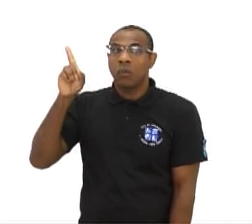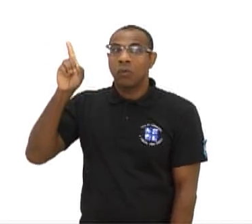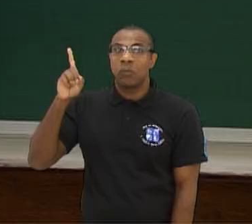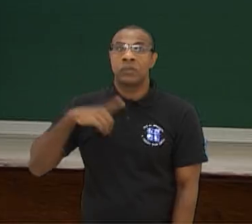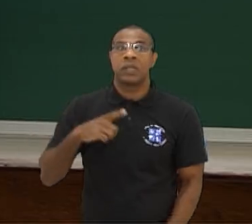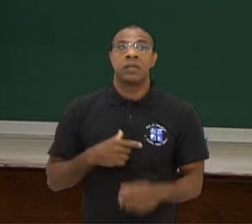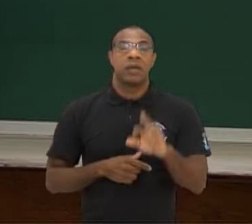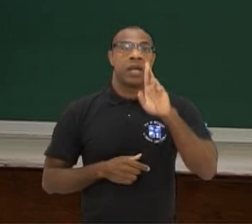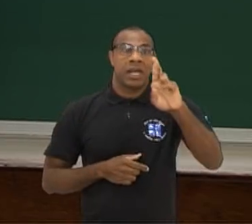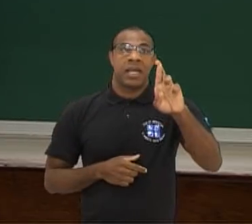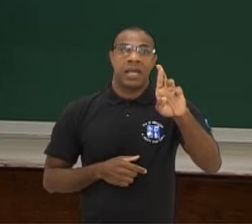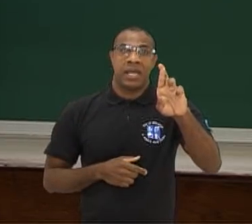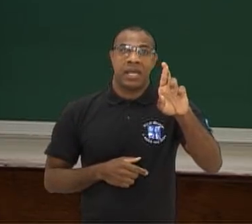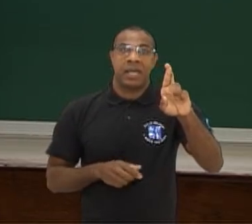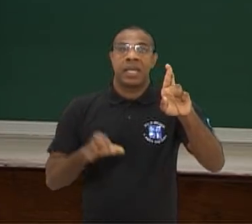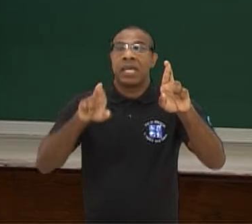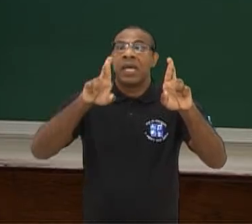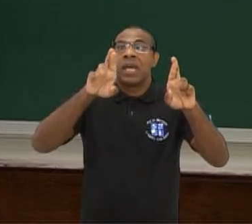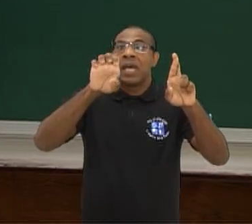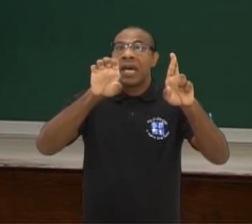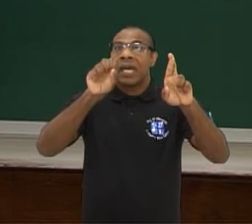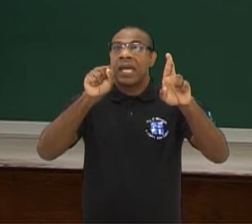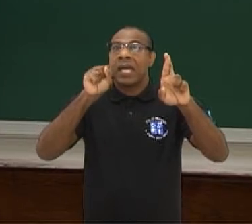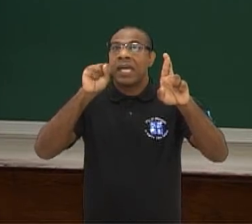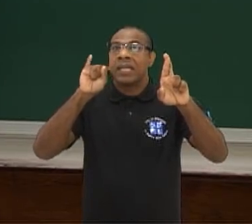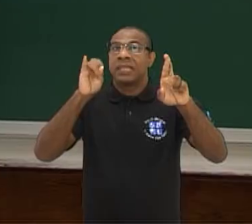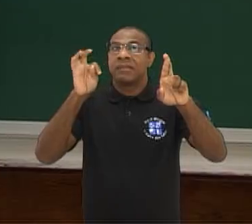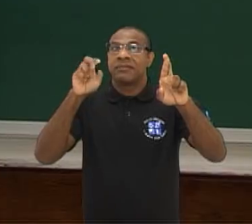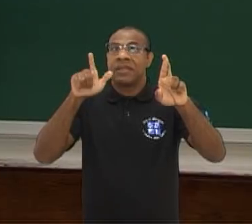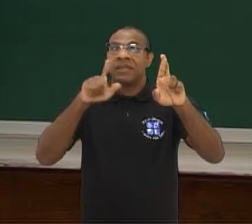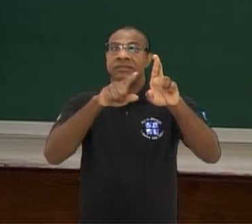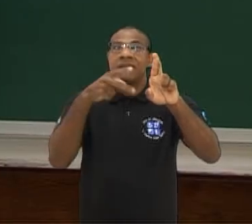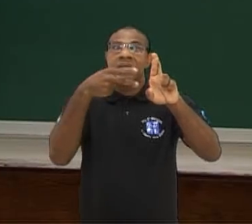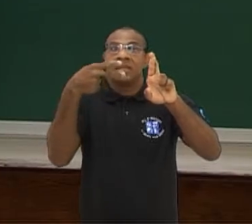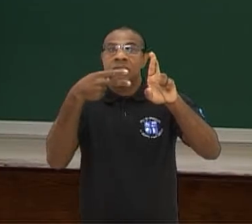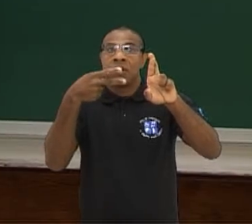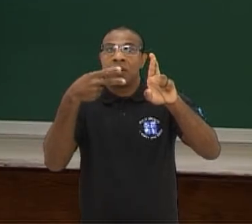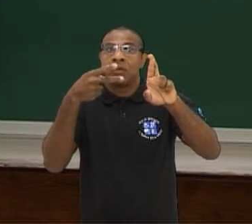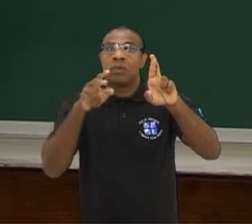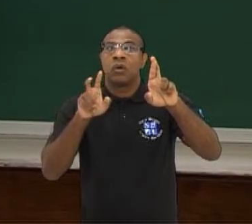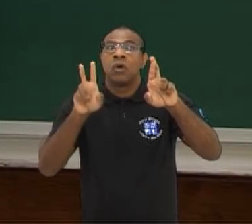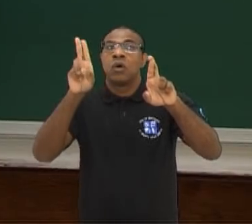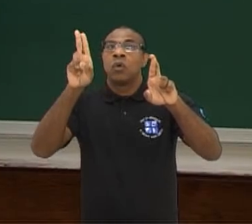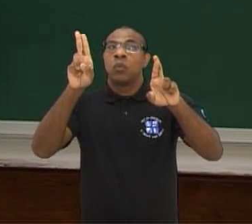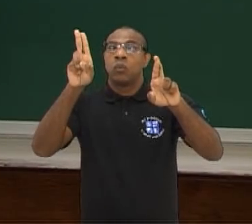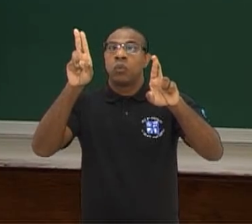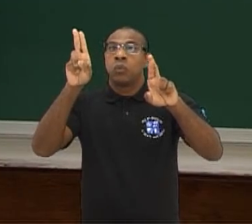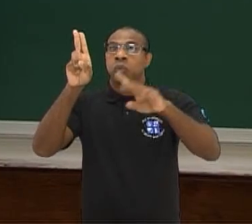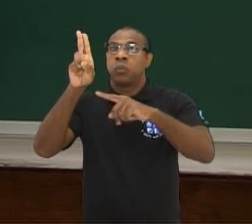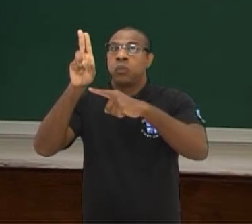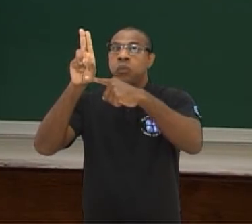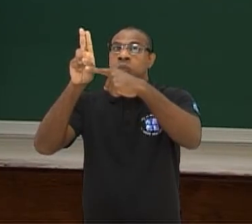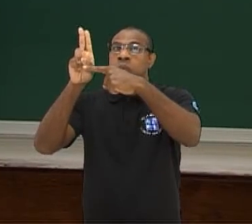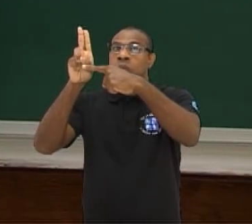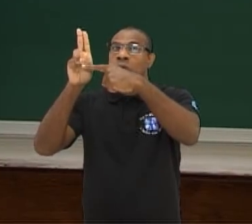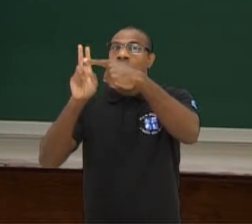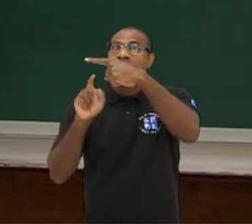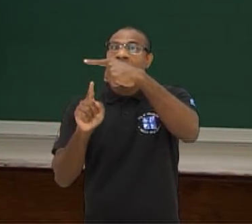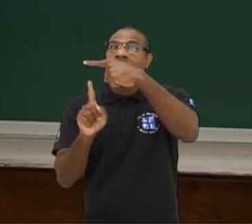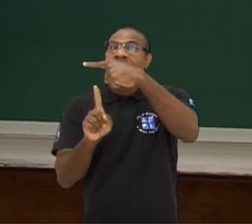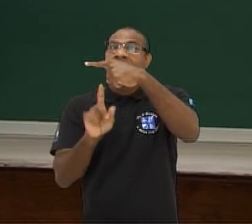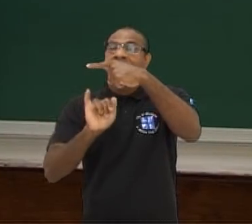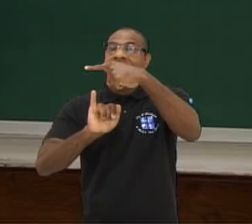resistência, ela é igual à diferença de potencial U dividido pela